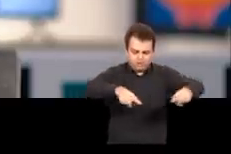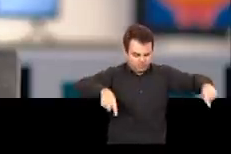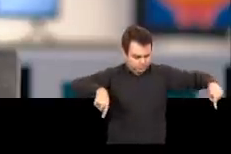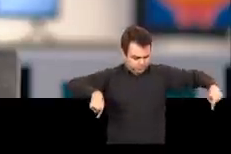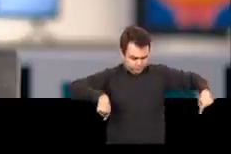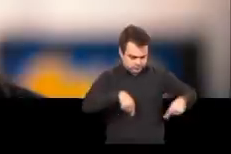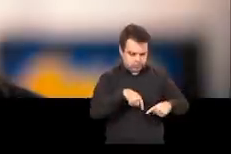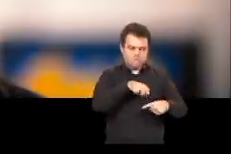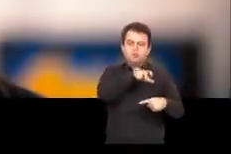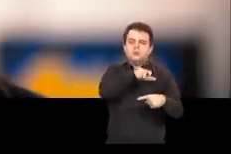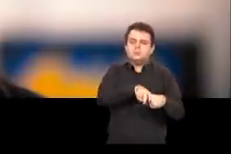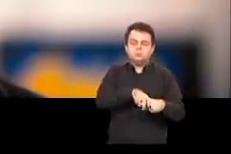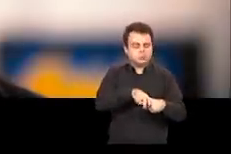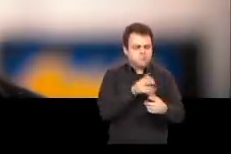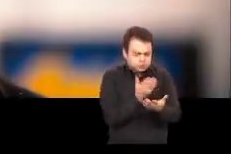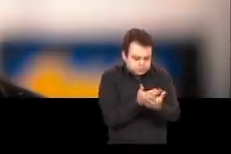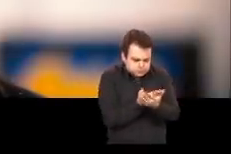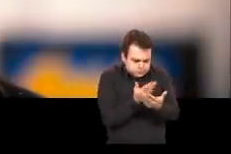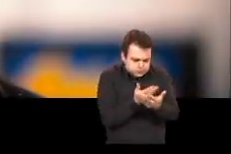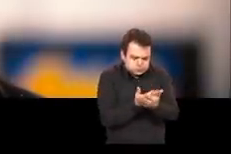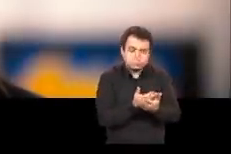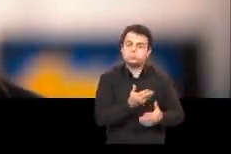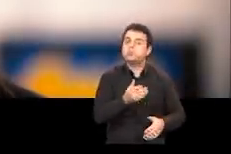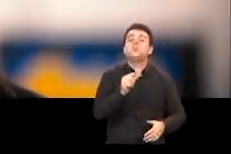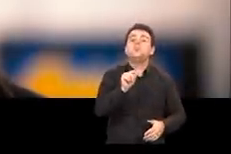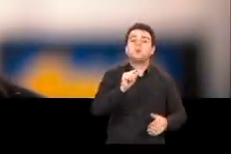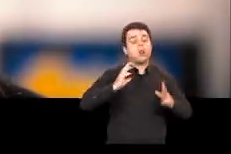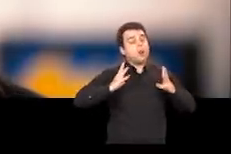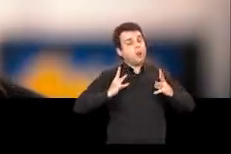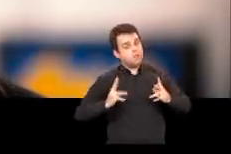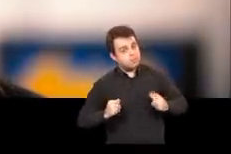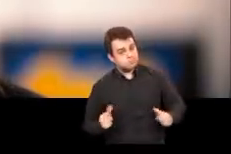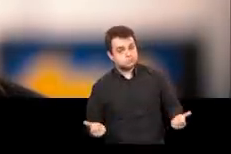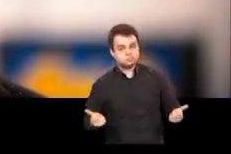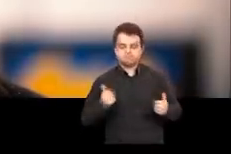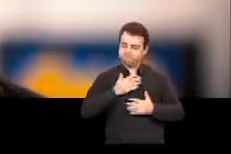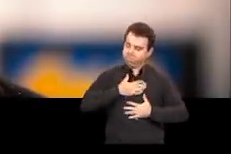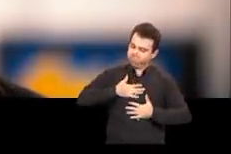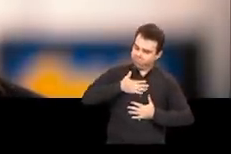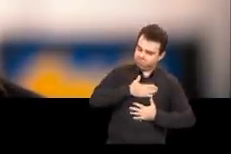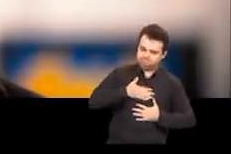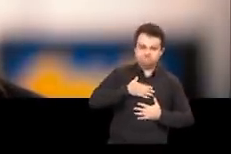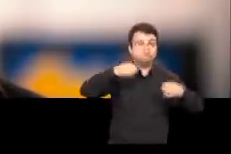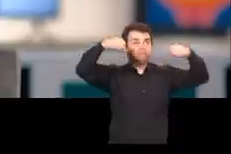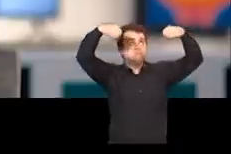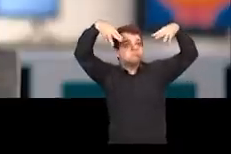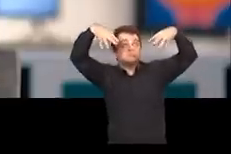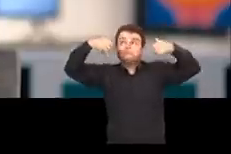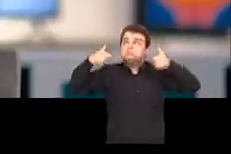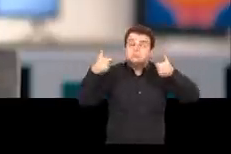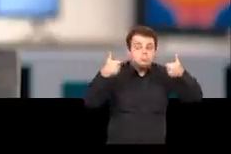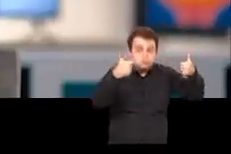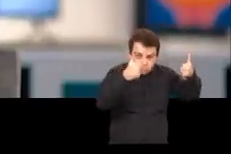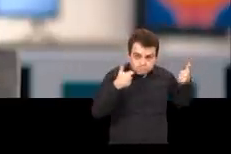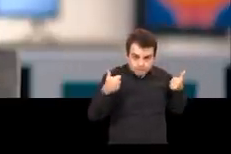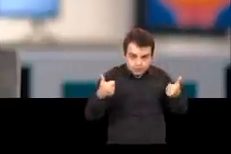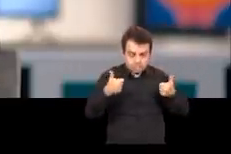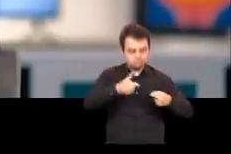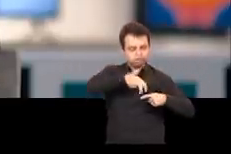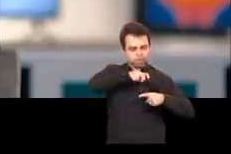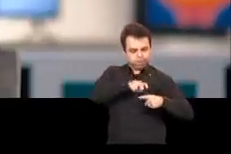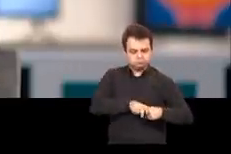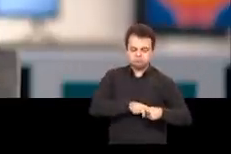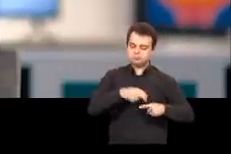ao estudo. É importante que seja um ambiente limpo, agradável e iluminado, onde você possa se